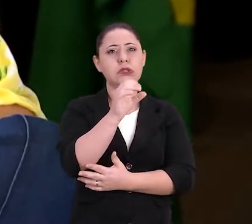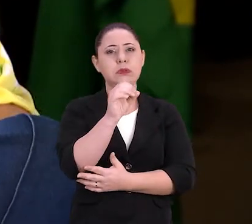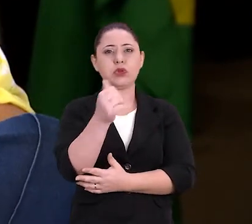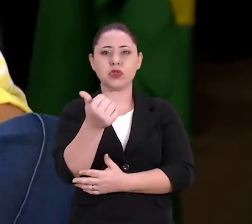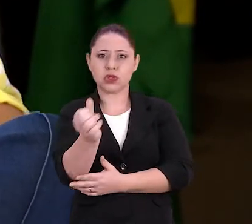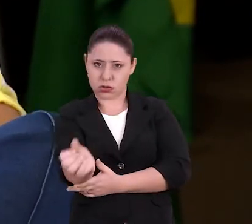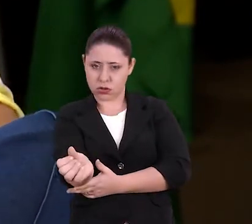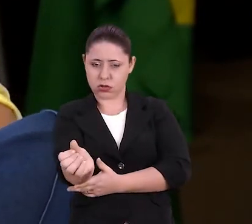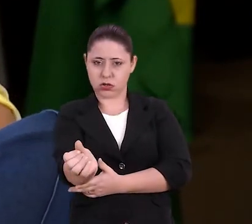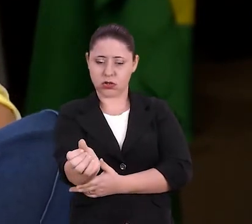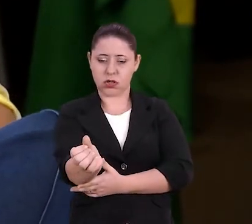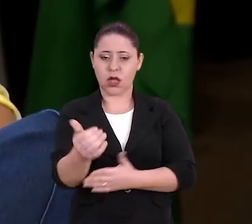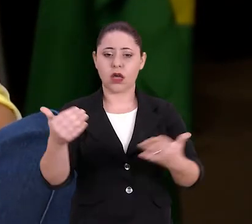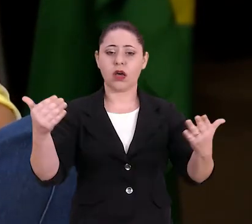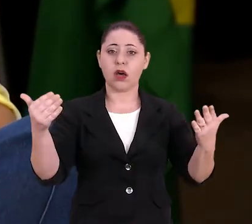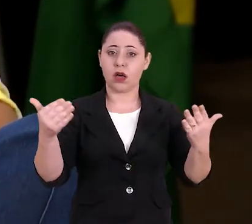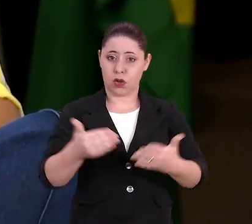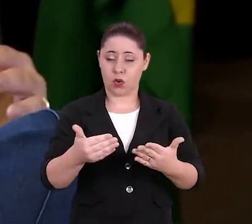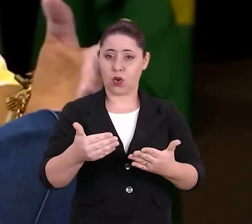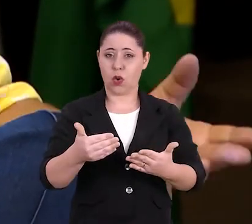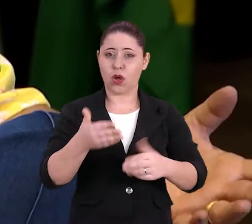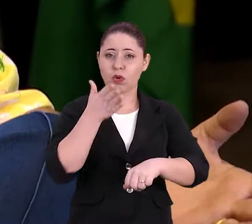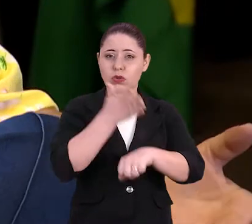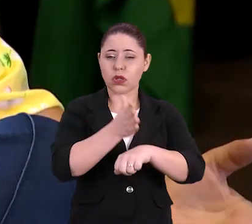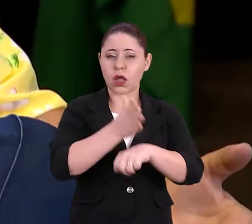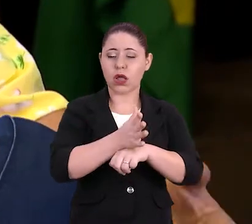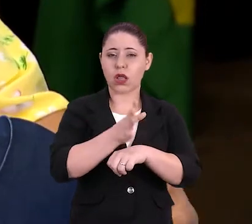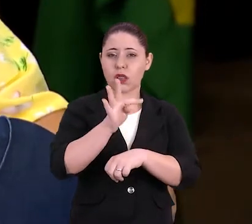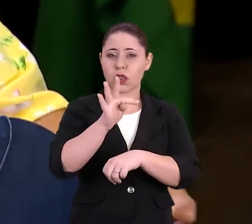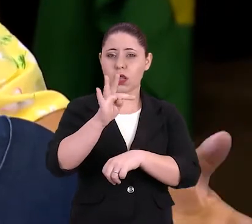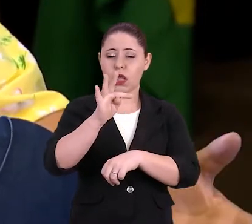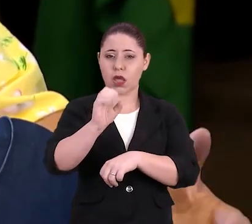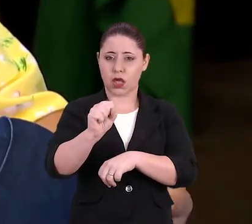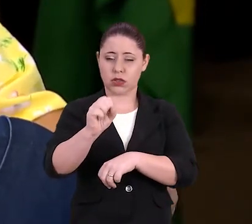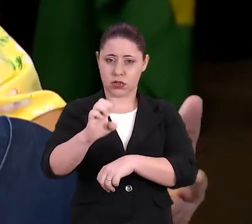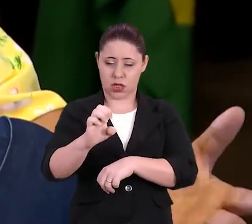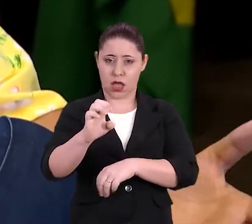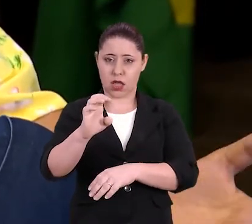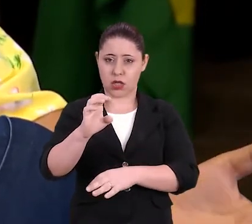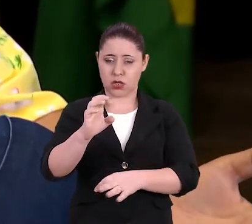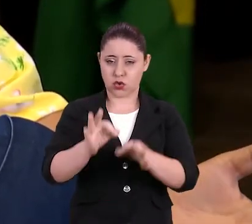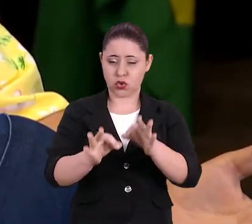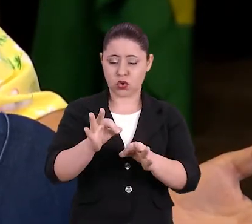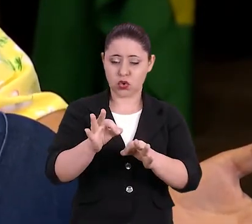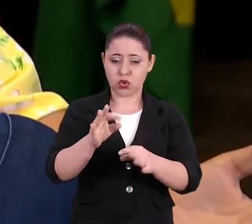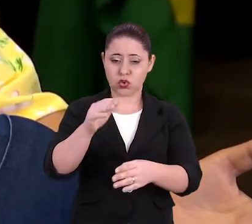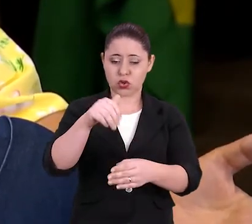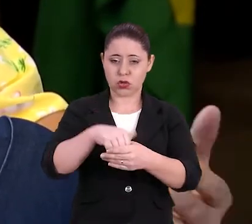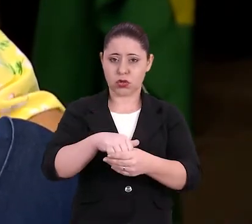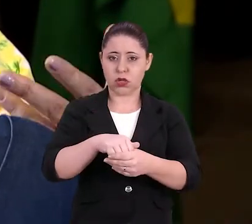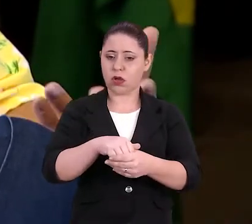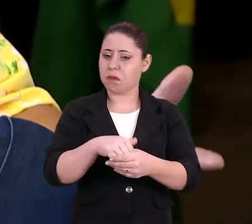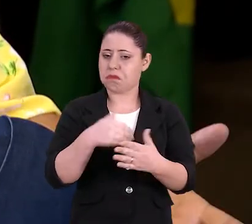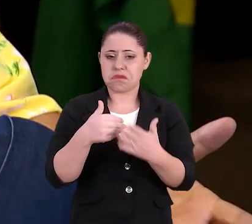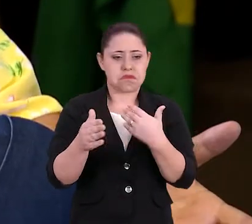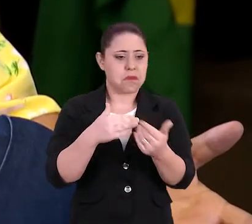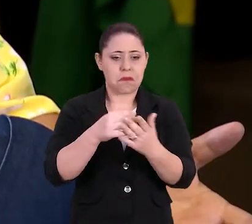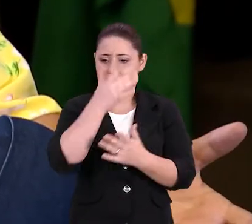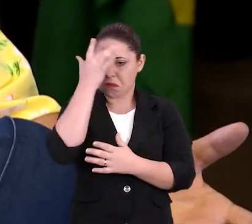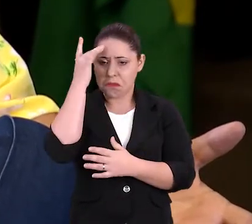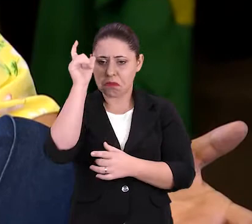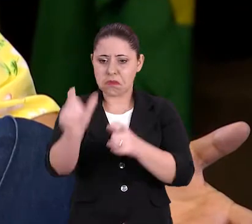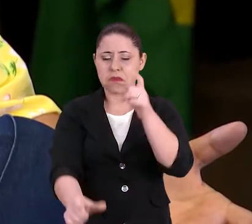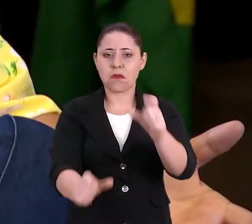2016. Então, assim, o TSE, a Justiça Eleitoral, oportuniza a qualquer cidadão, né,